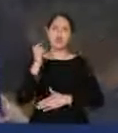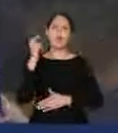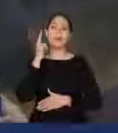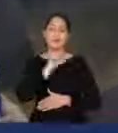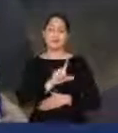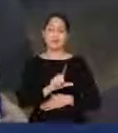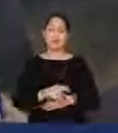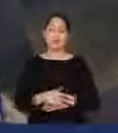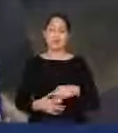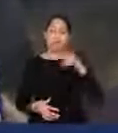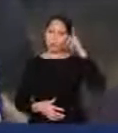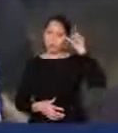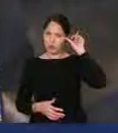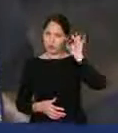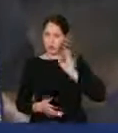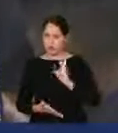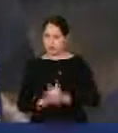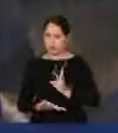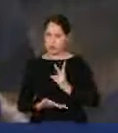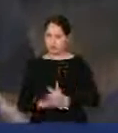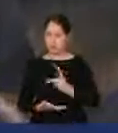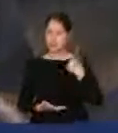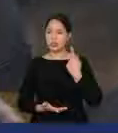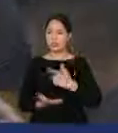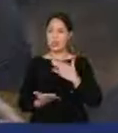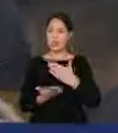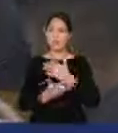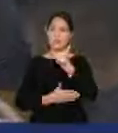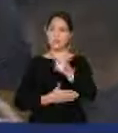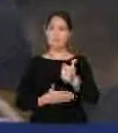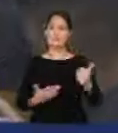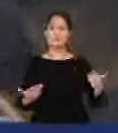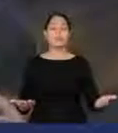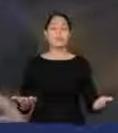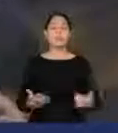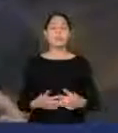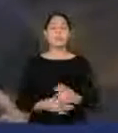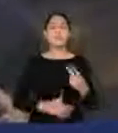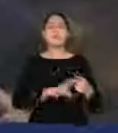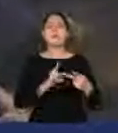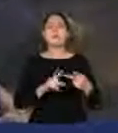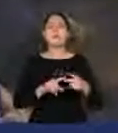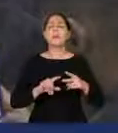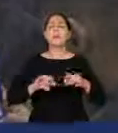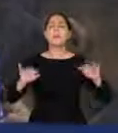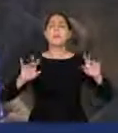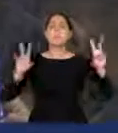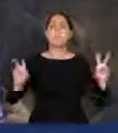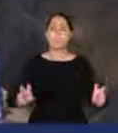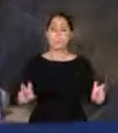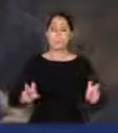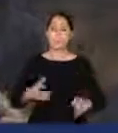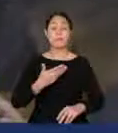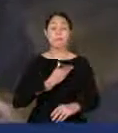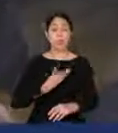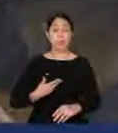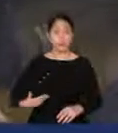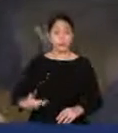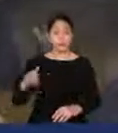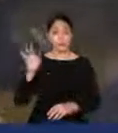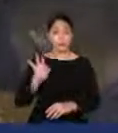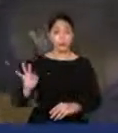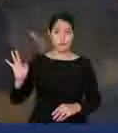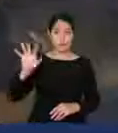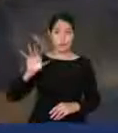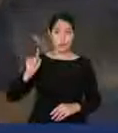de ontem. Segundo, é importante que também o governo federal possa ter urgentemente ações